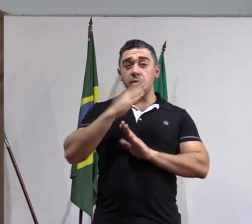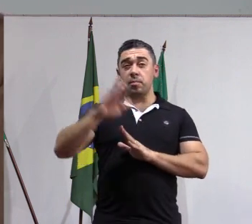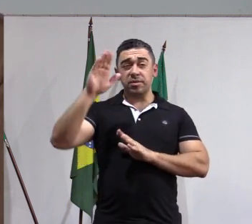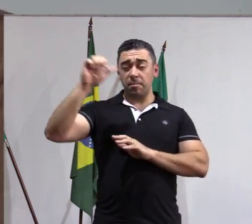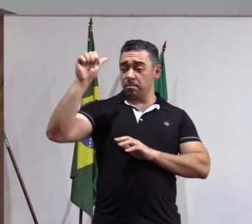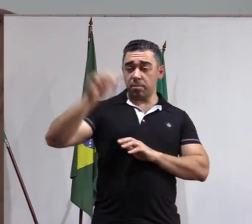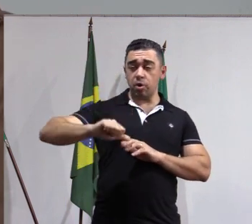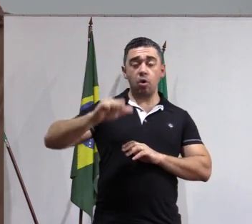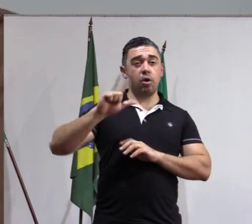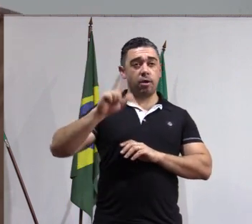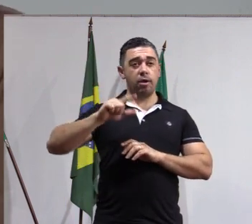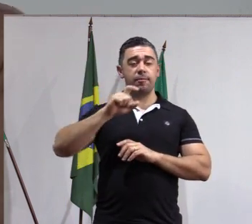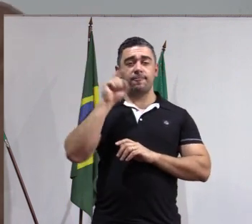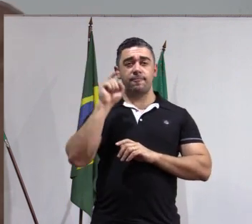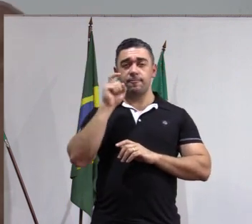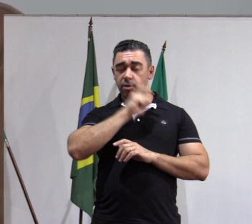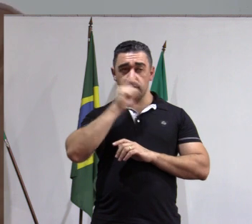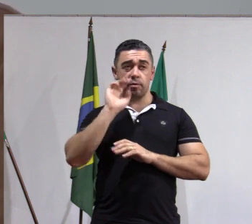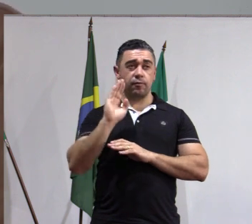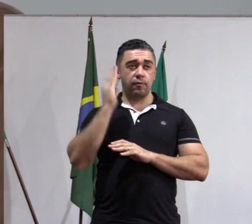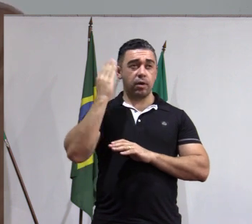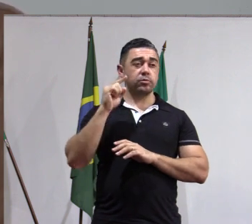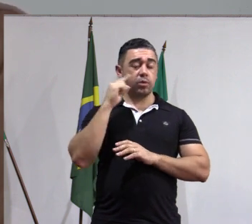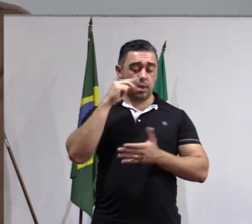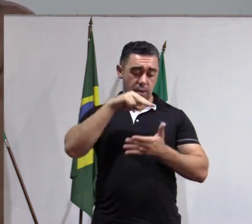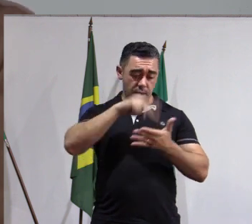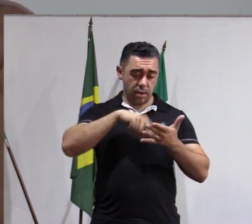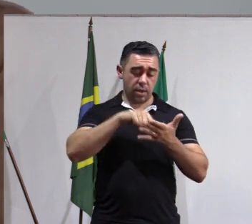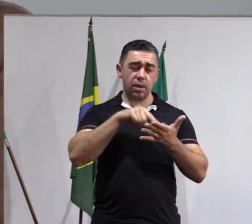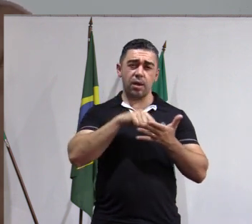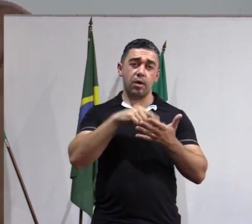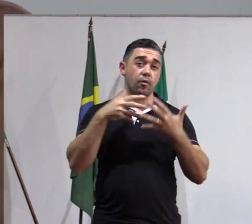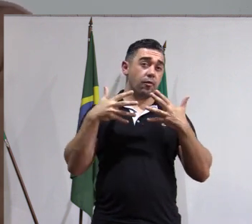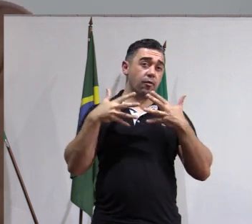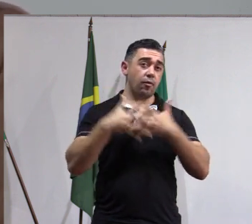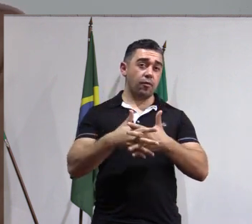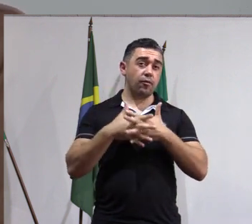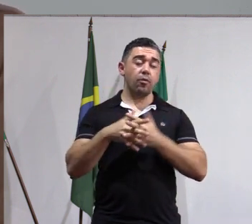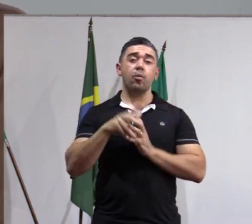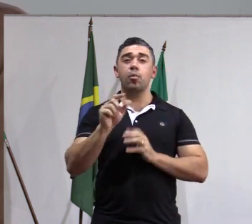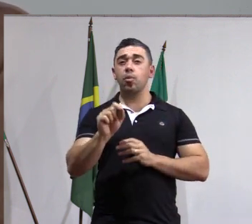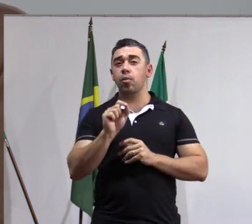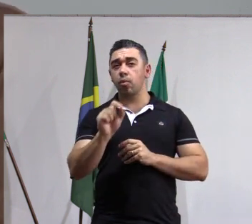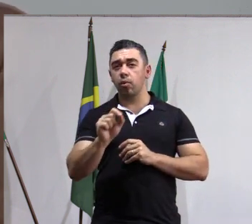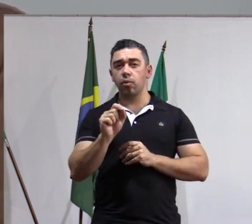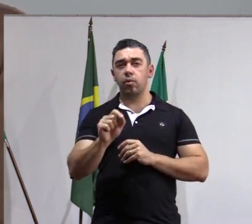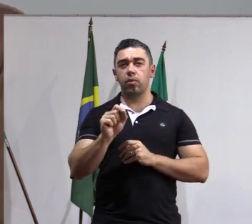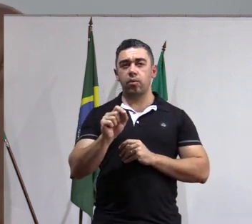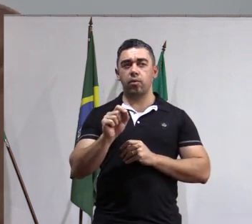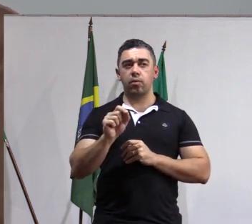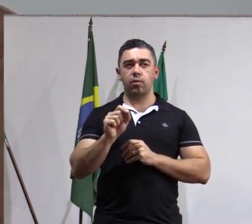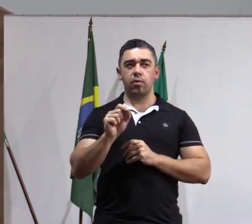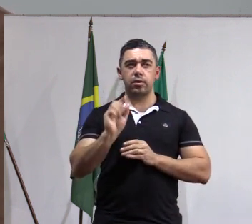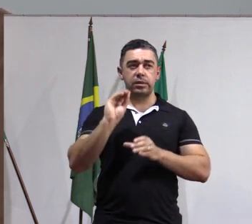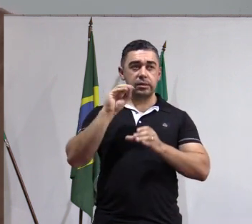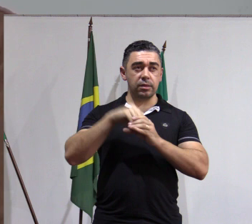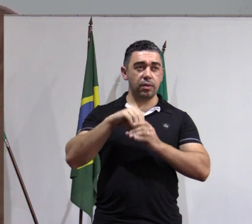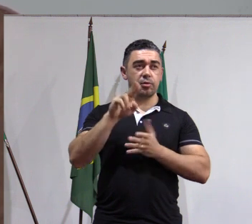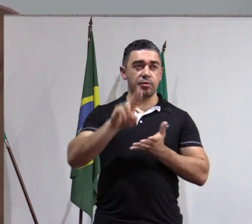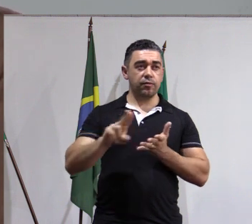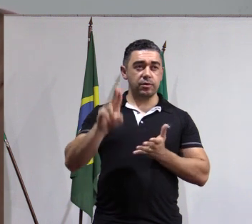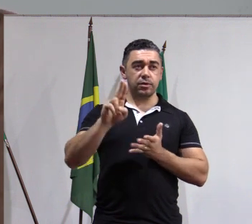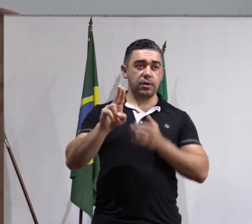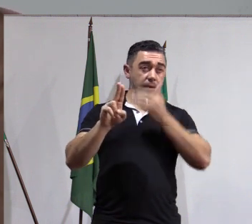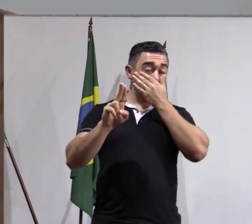o pior engano político que pode se cometer ao se ler esse texto, é confundir as atividades meio da universidade com